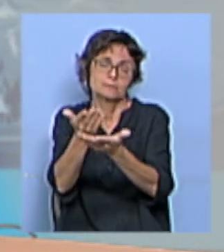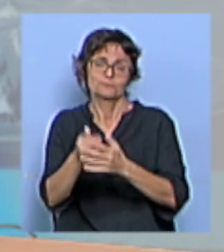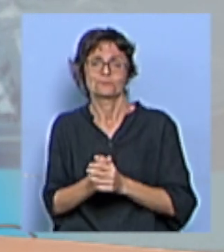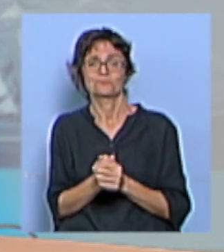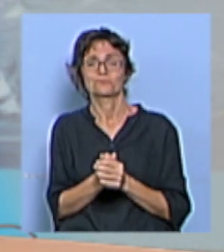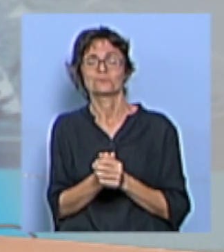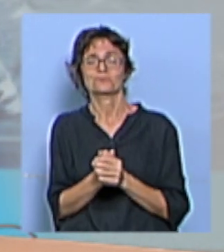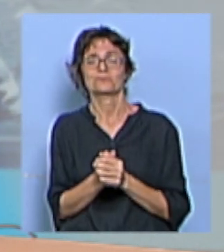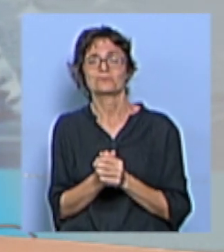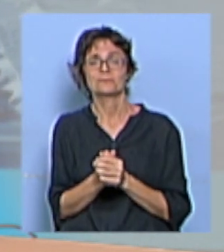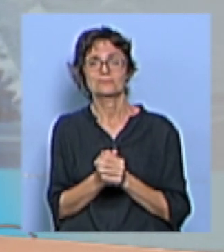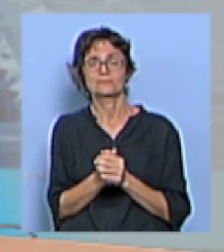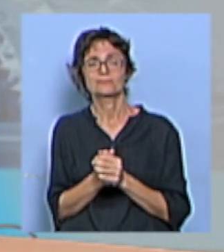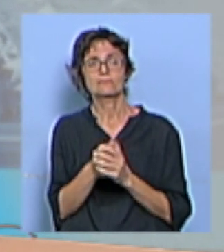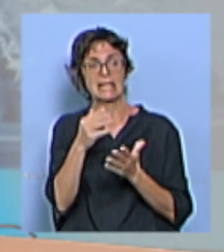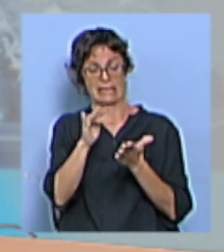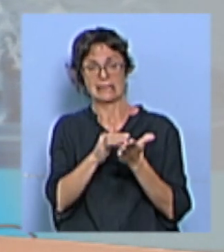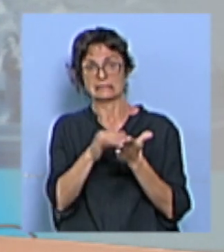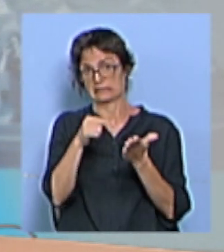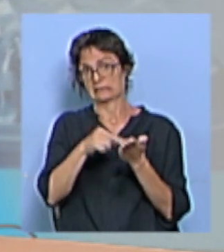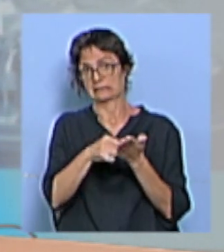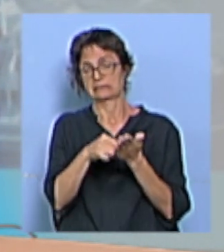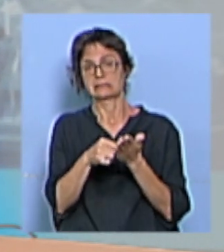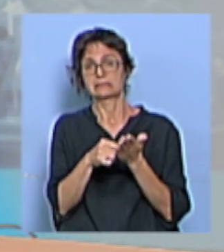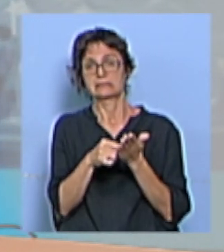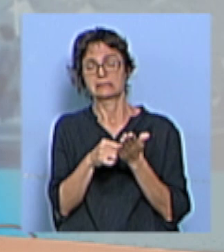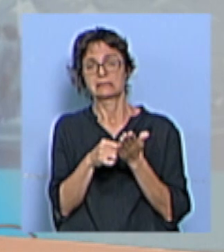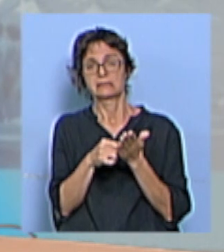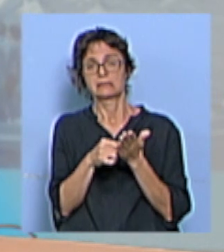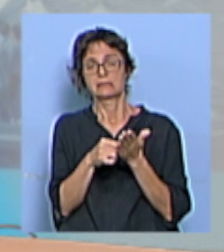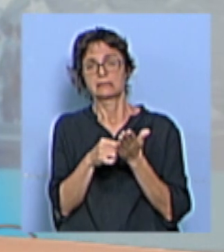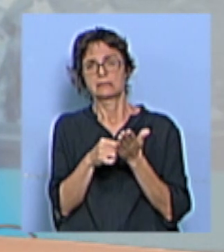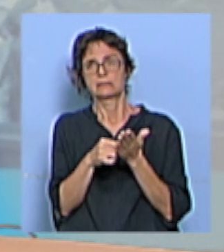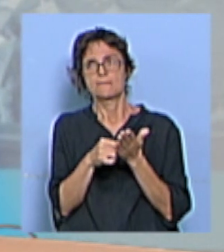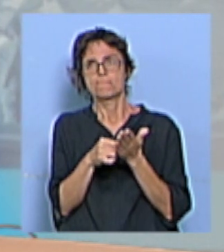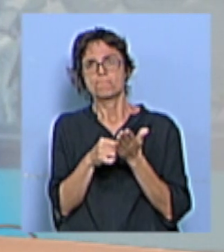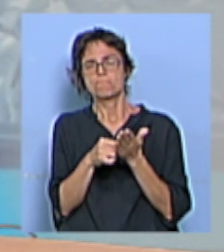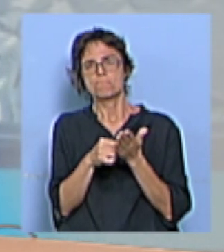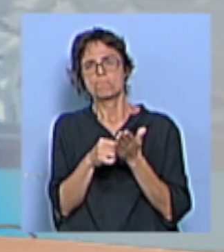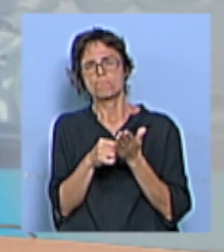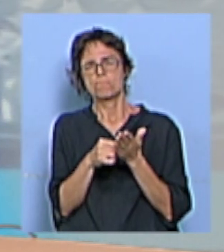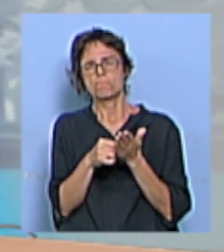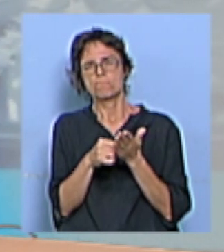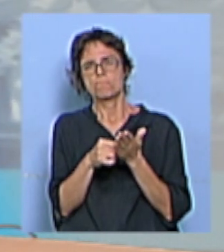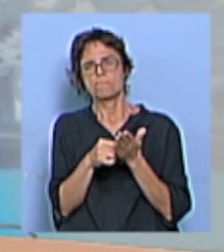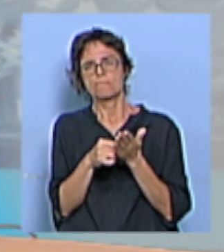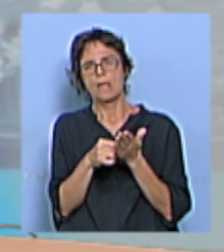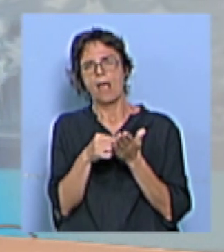qual escreve alguns artigos, é uma tentativa, digamos, de perspectivar